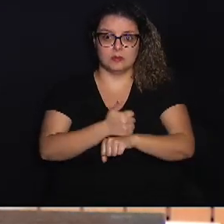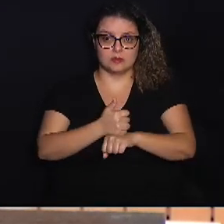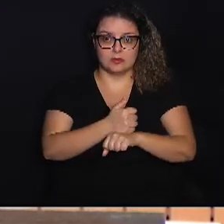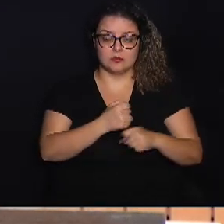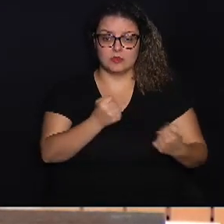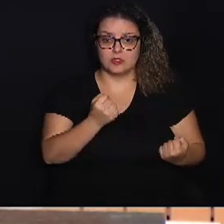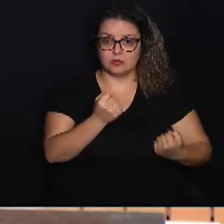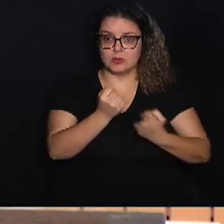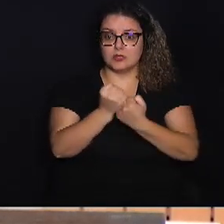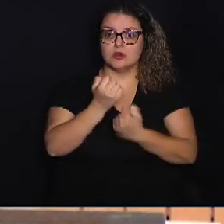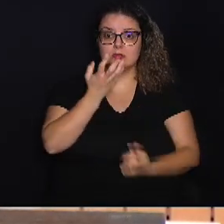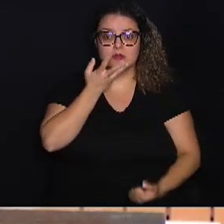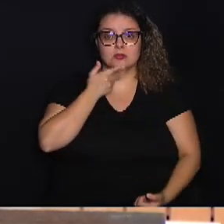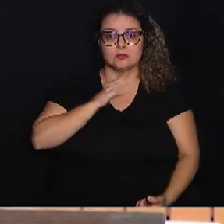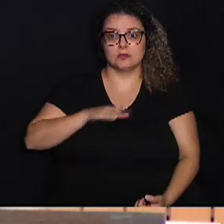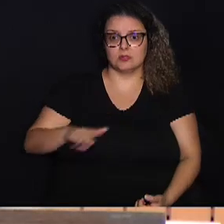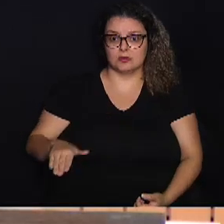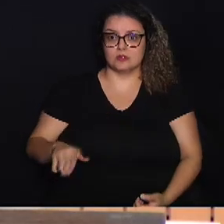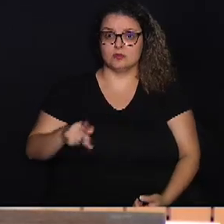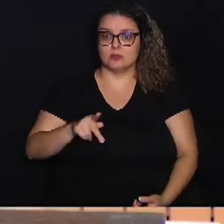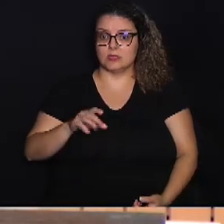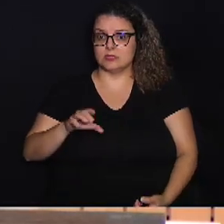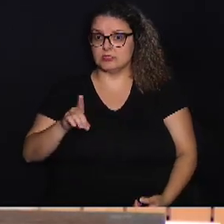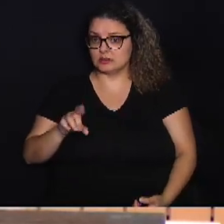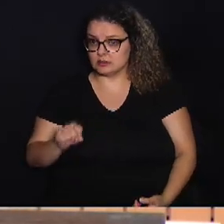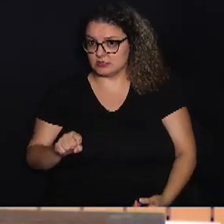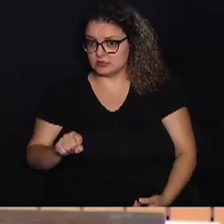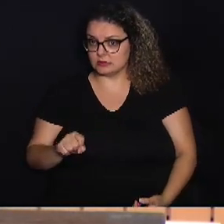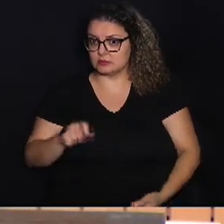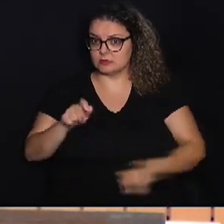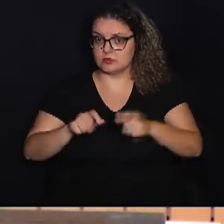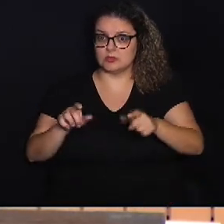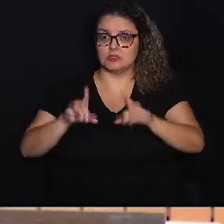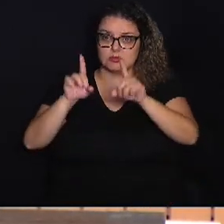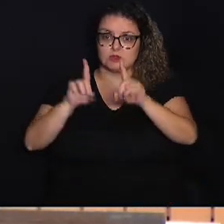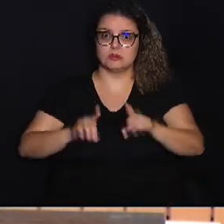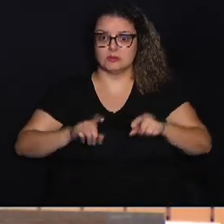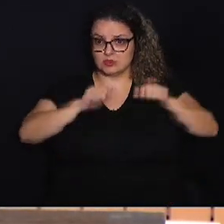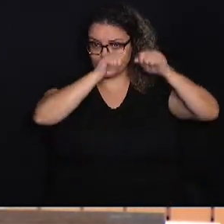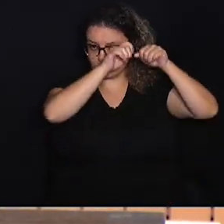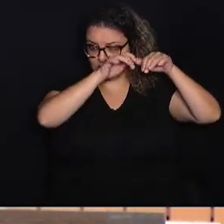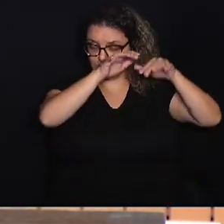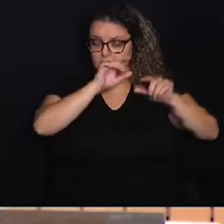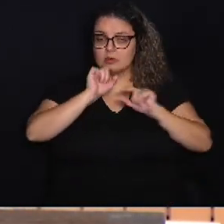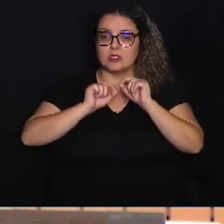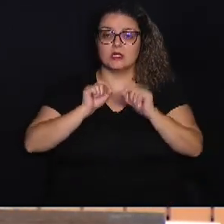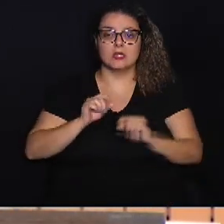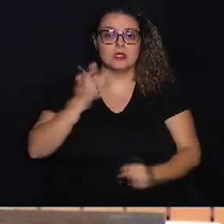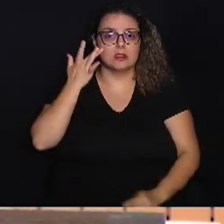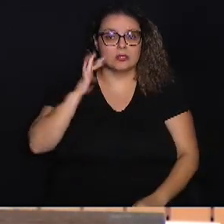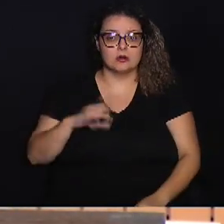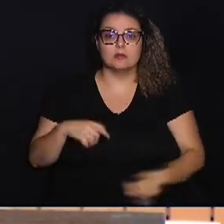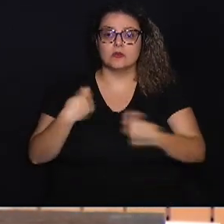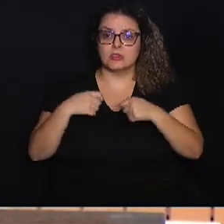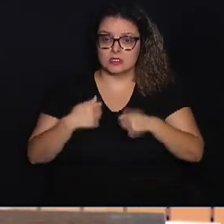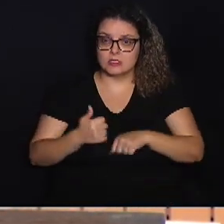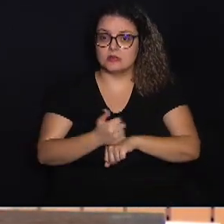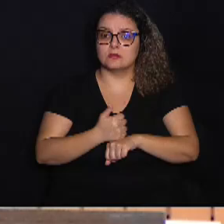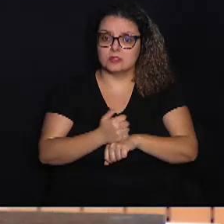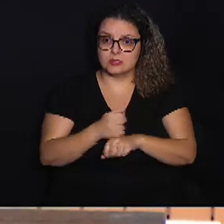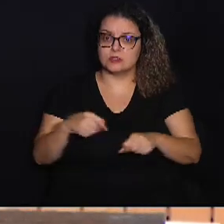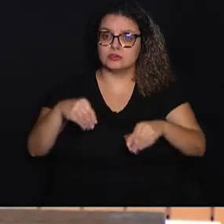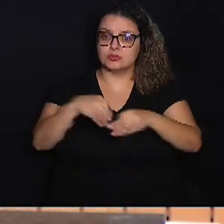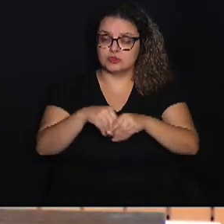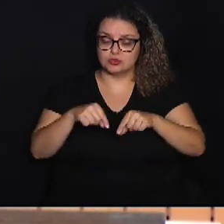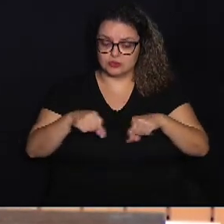atender as nossas crianças pcds e e autistas para quem não sabe é necessário ter esse profissional na sala de